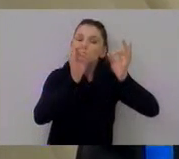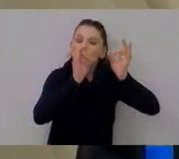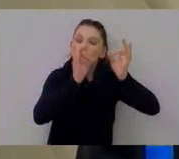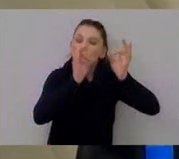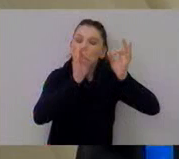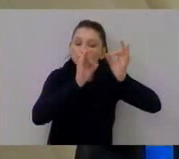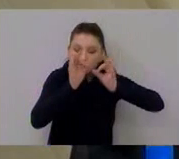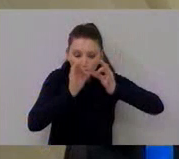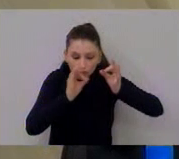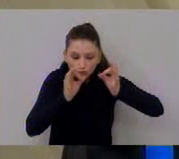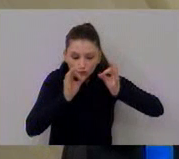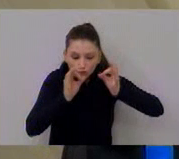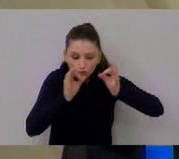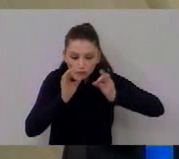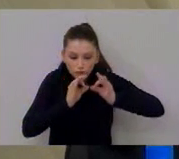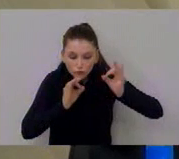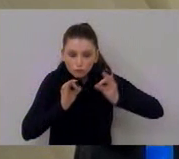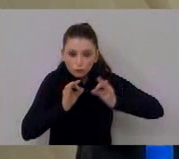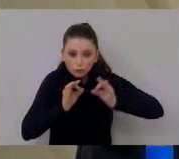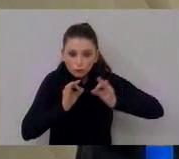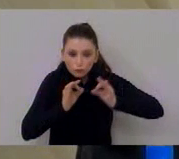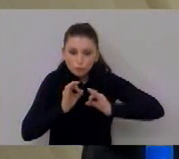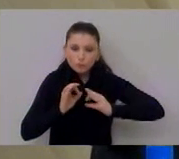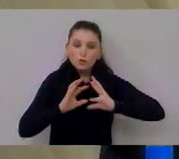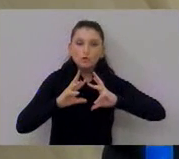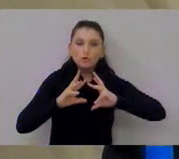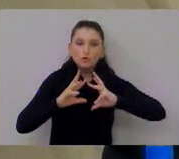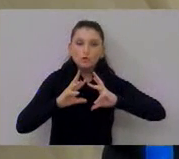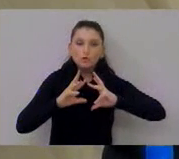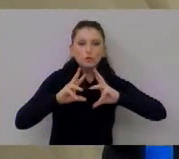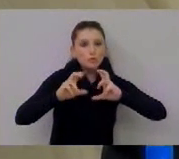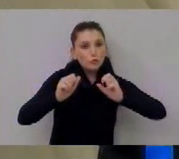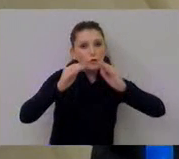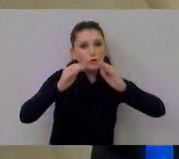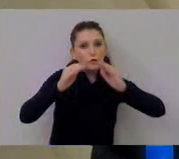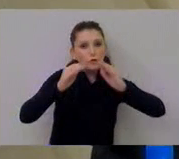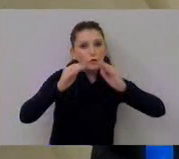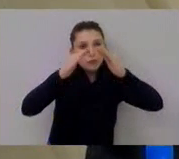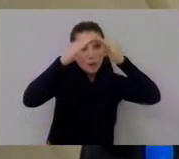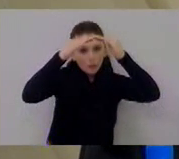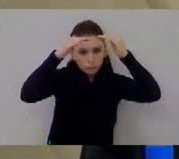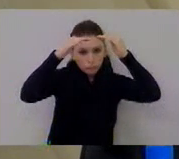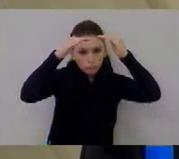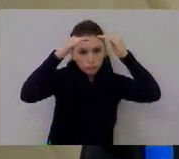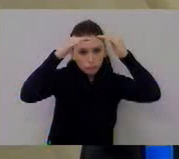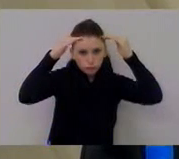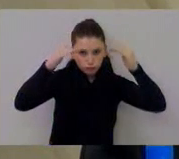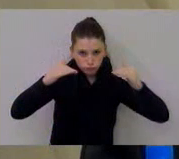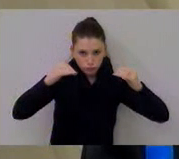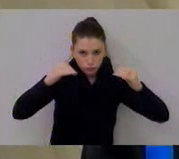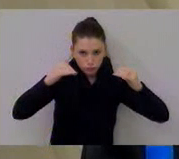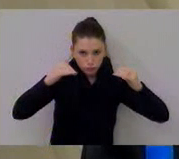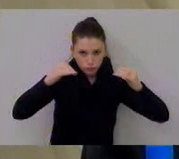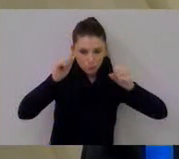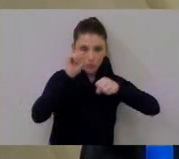restauração de todas as paradas de ônibus do município de